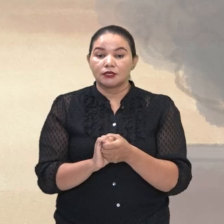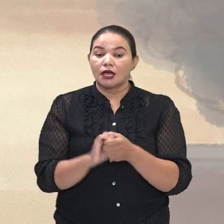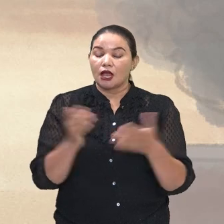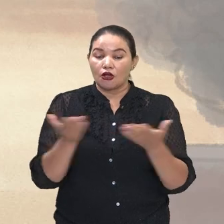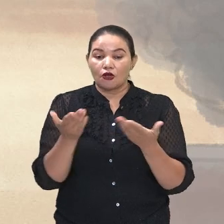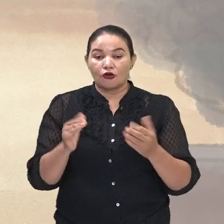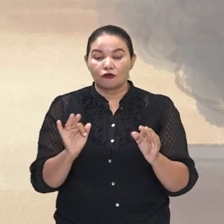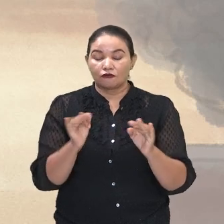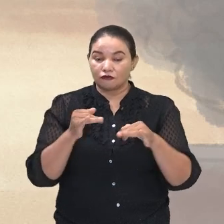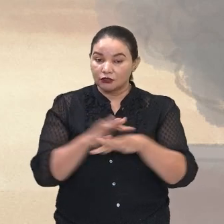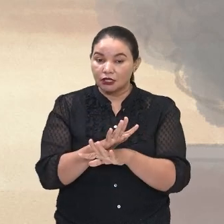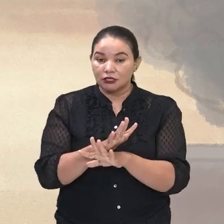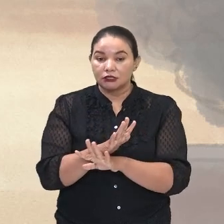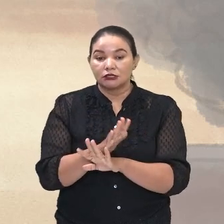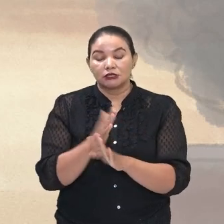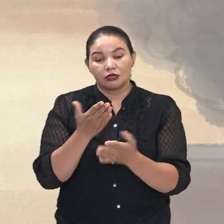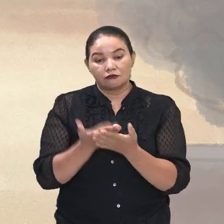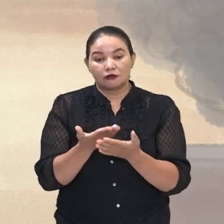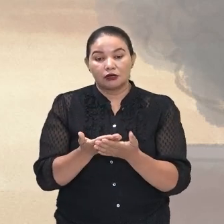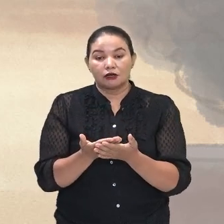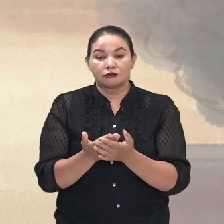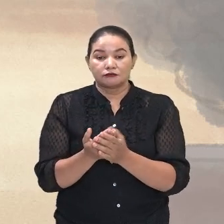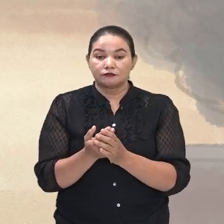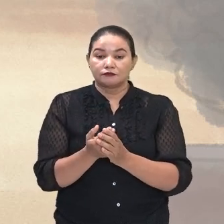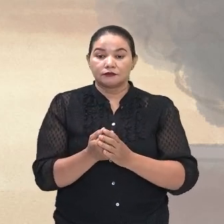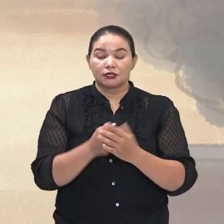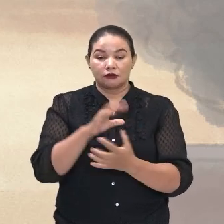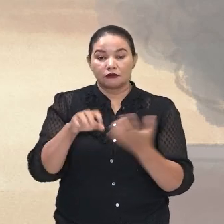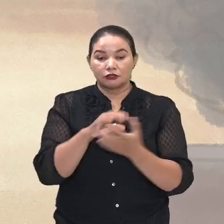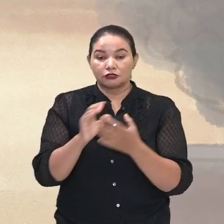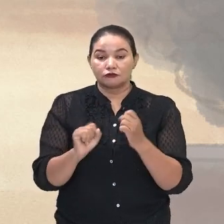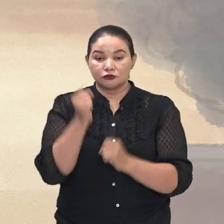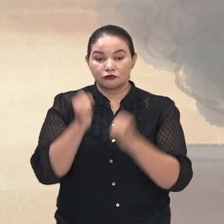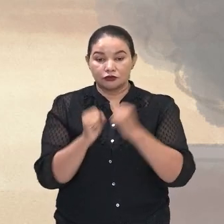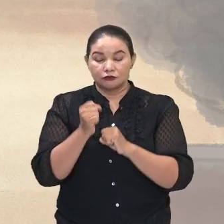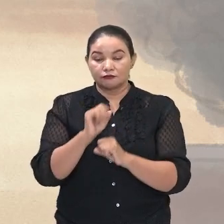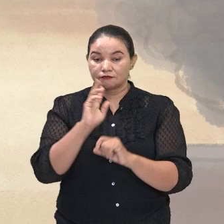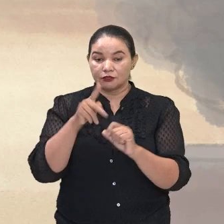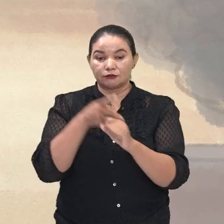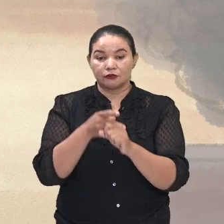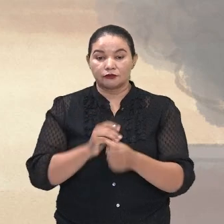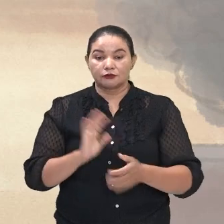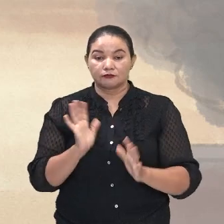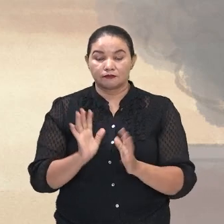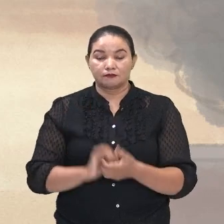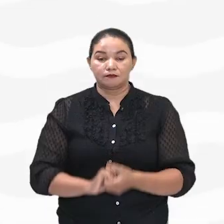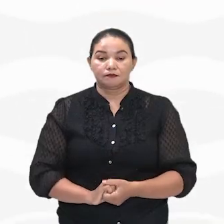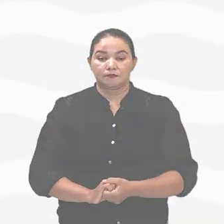finalizamos então a nossa aula sobre Revolução Industrial e até a próxima.